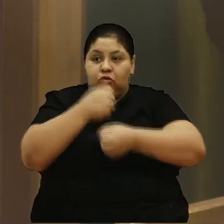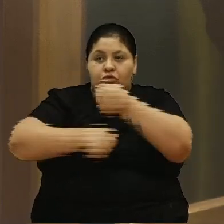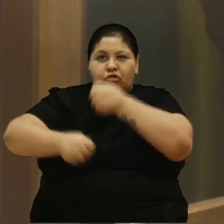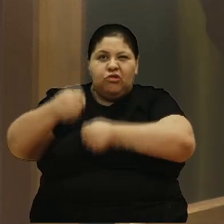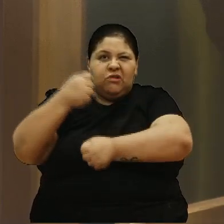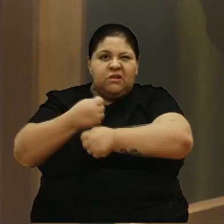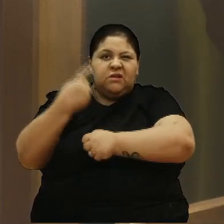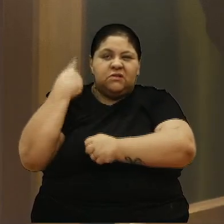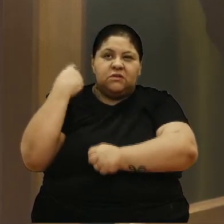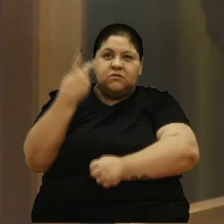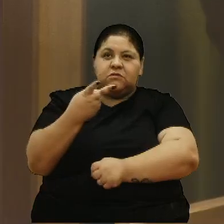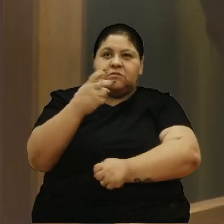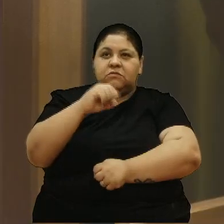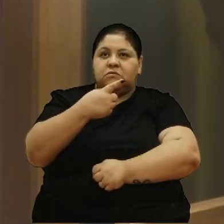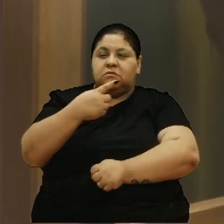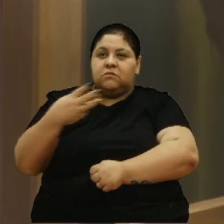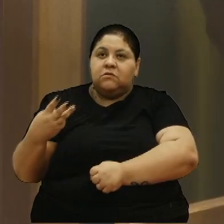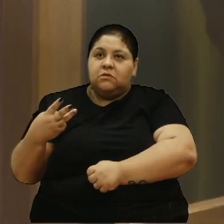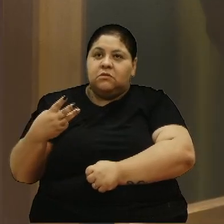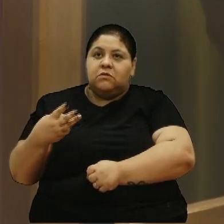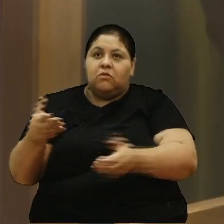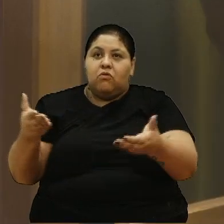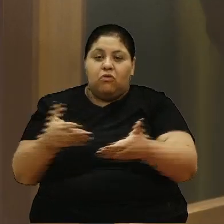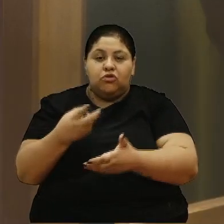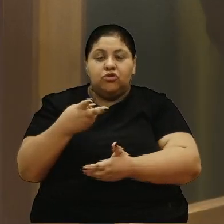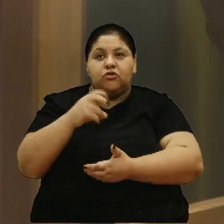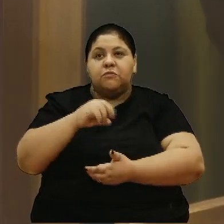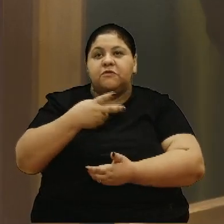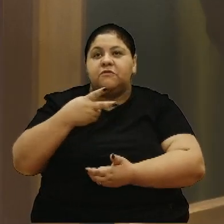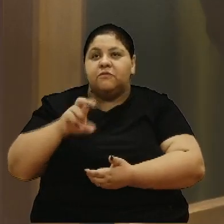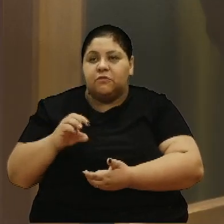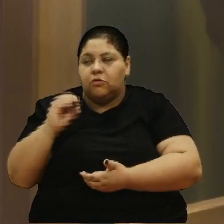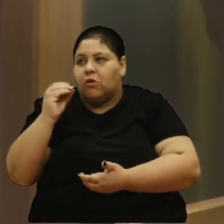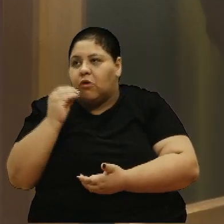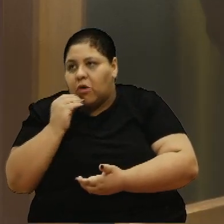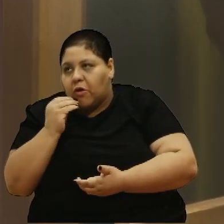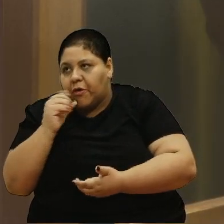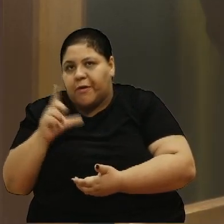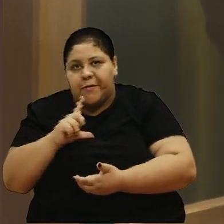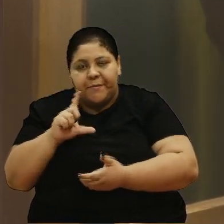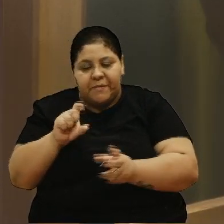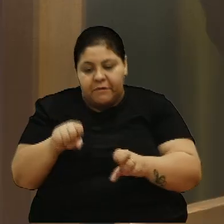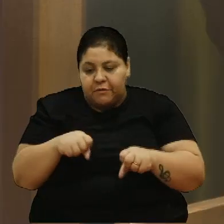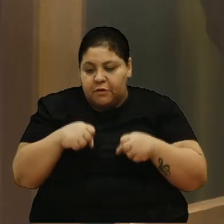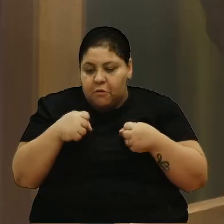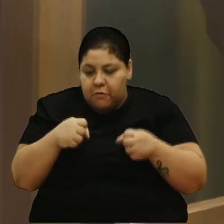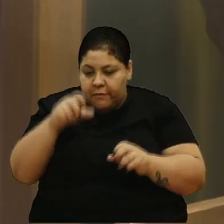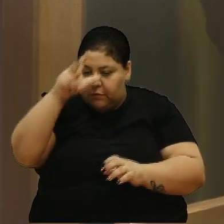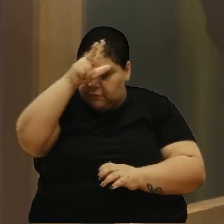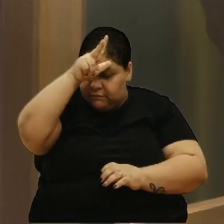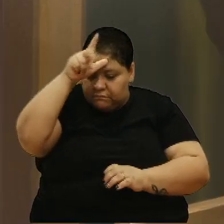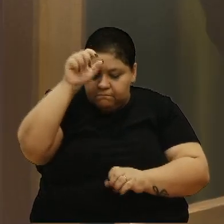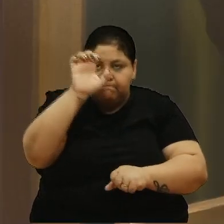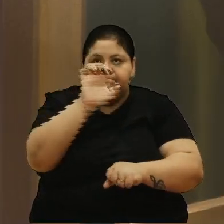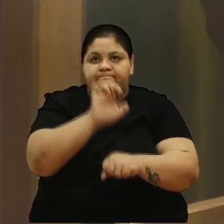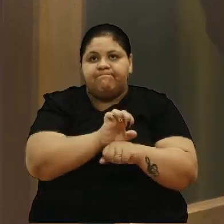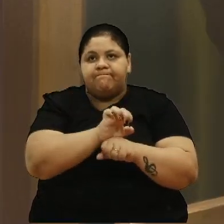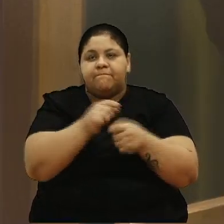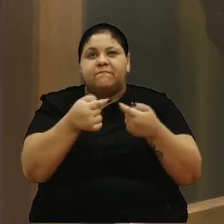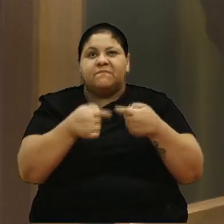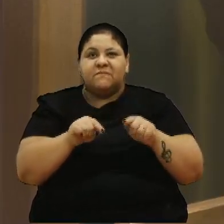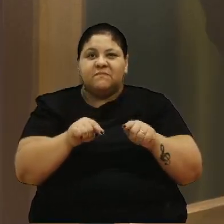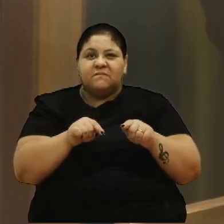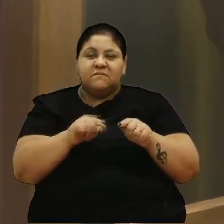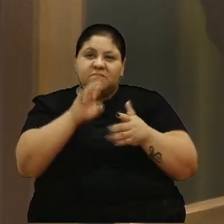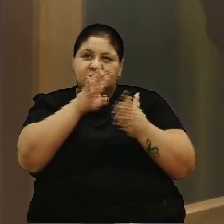lá em 2013, no cenário de 2025 que nós estamos vivendo. Obviamente que existe um esforço do município, do Estado, mas enquanto essa